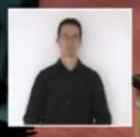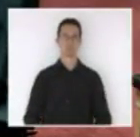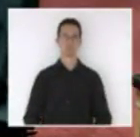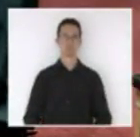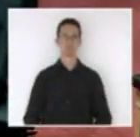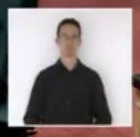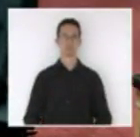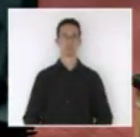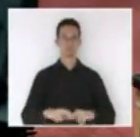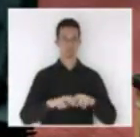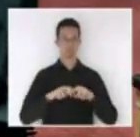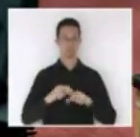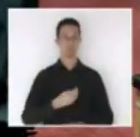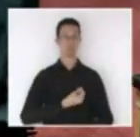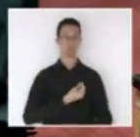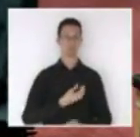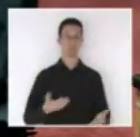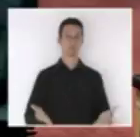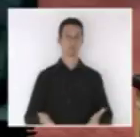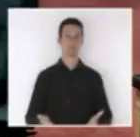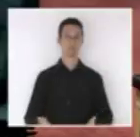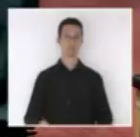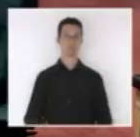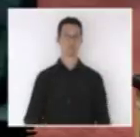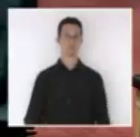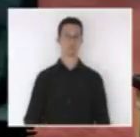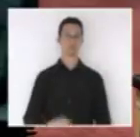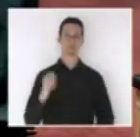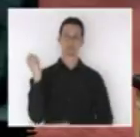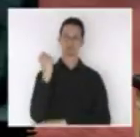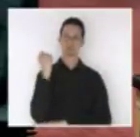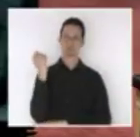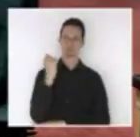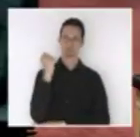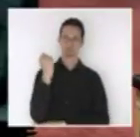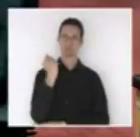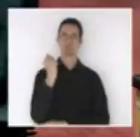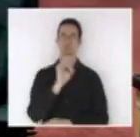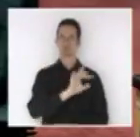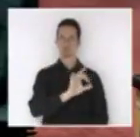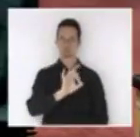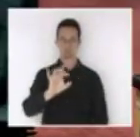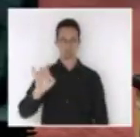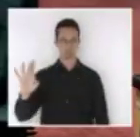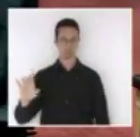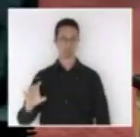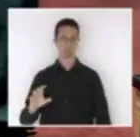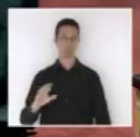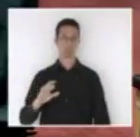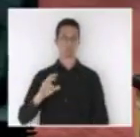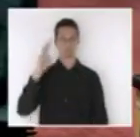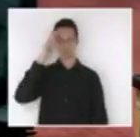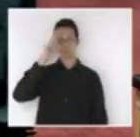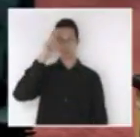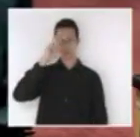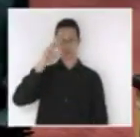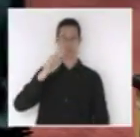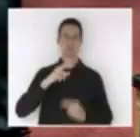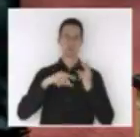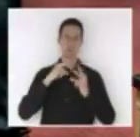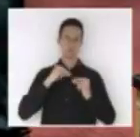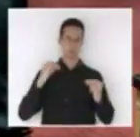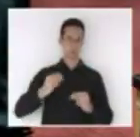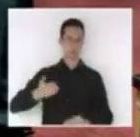Por isso aqui estamos, gaúchos buenos e guapos, pela honra dos farrapos que a espada abriram